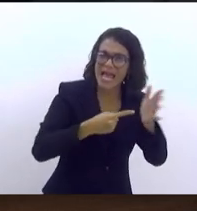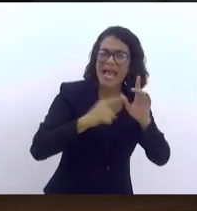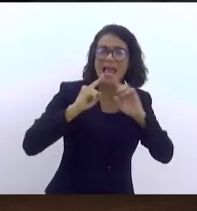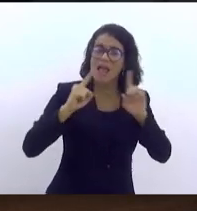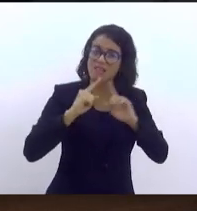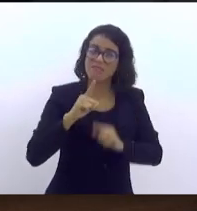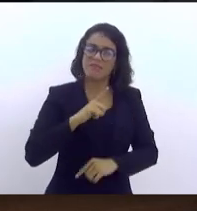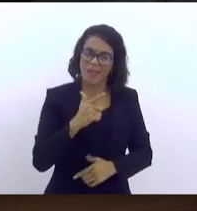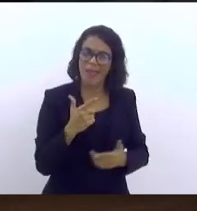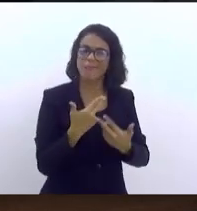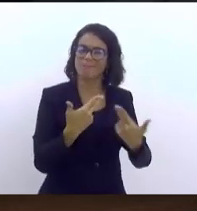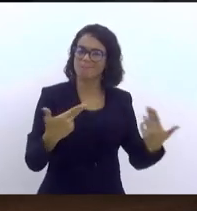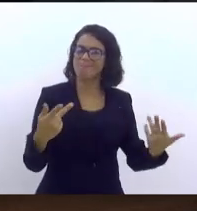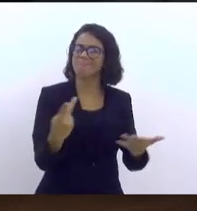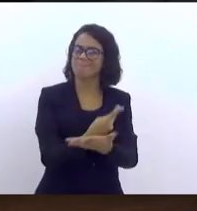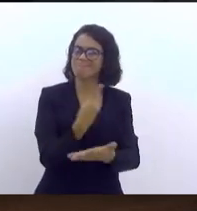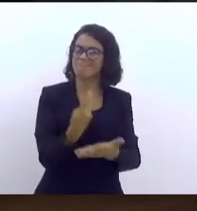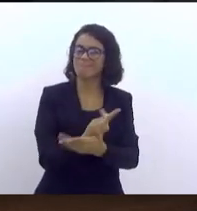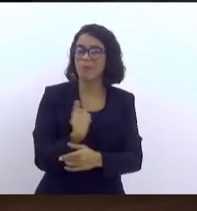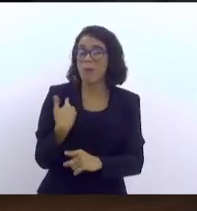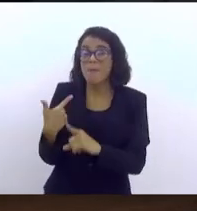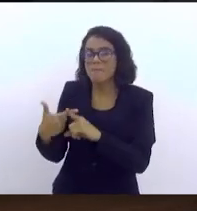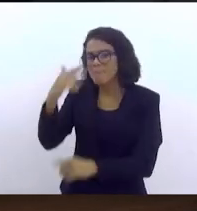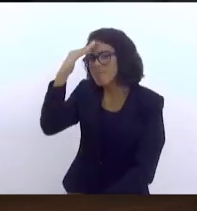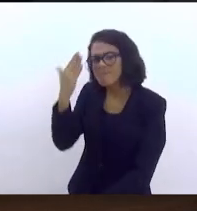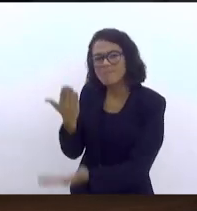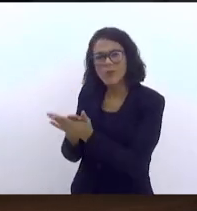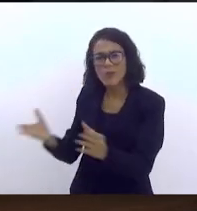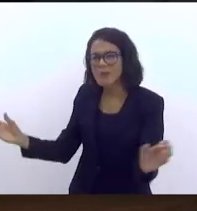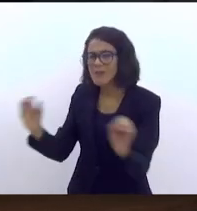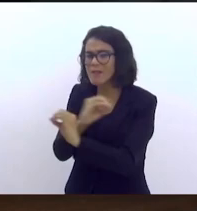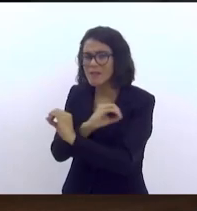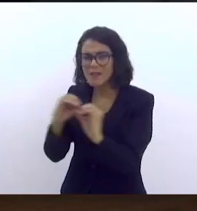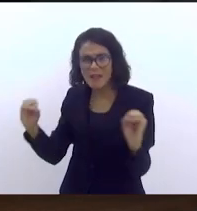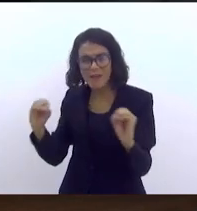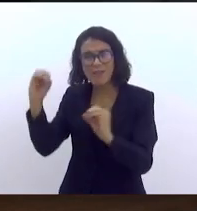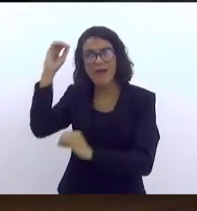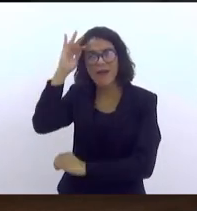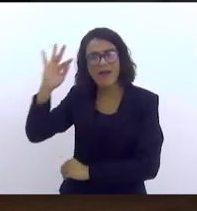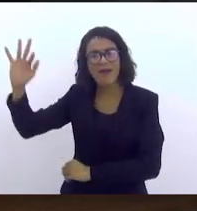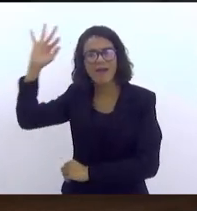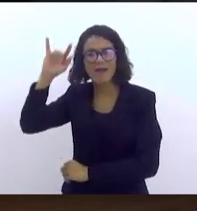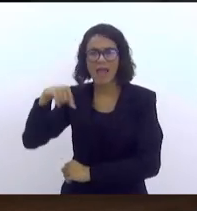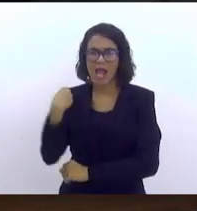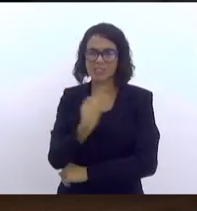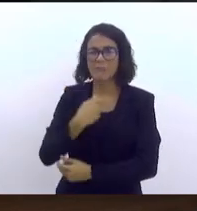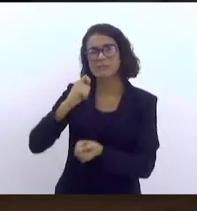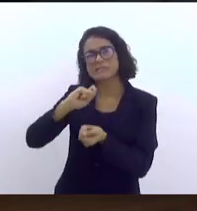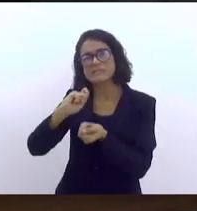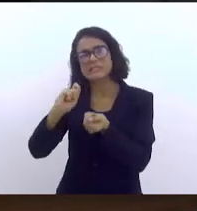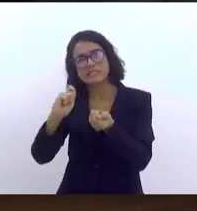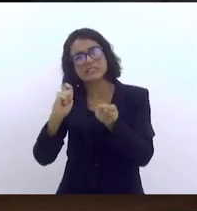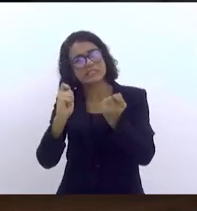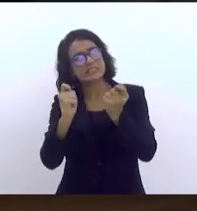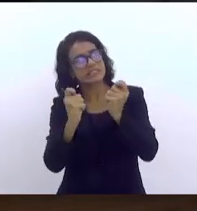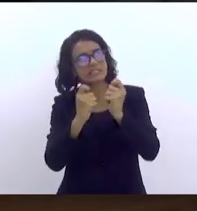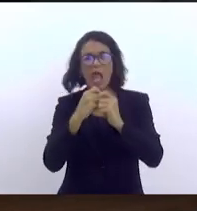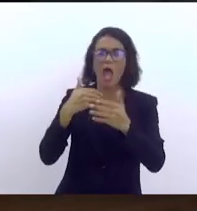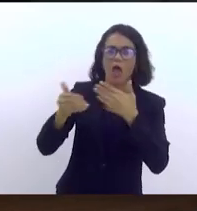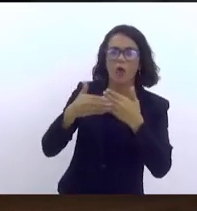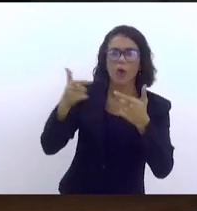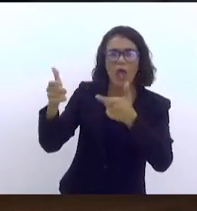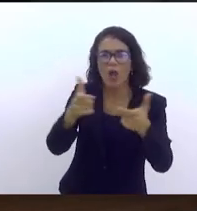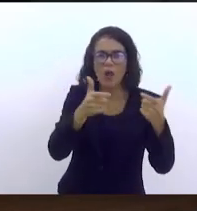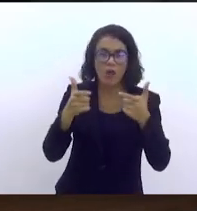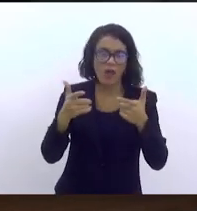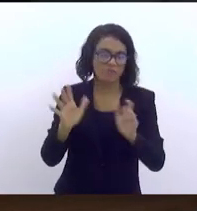porque tem algo de errado porque eu não acredito em nada da filosofia de que a gente tem que se ajustar a qualquer coisa prestar